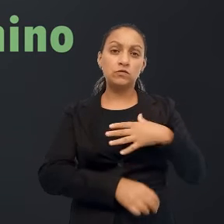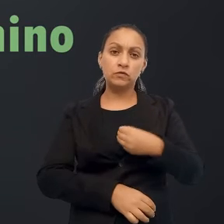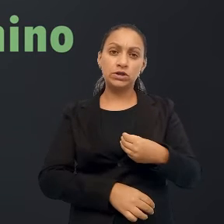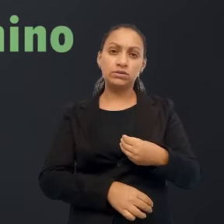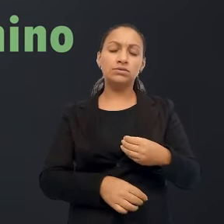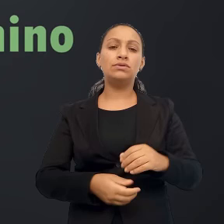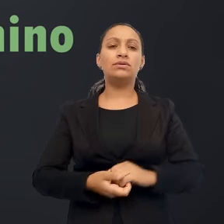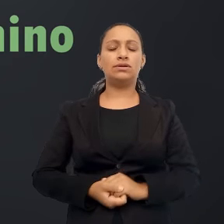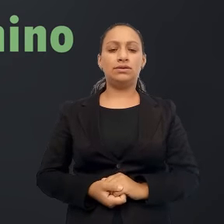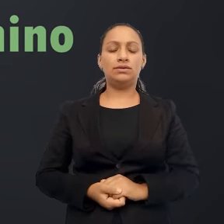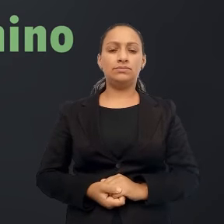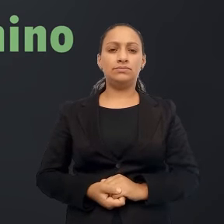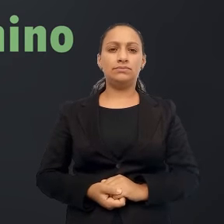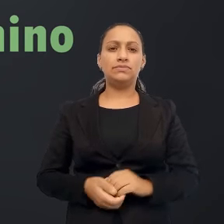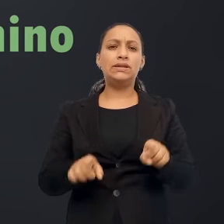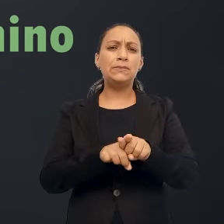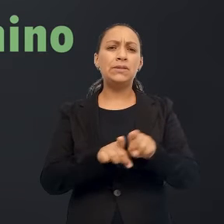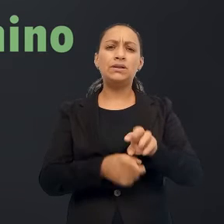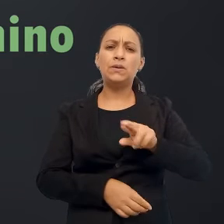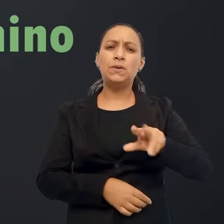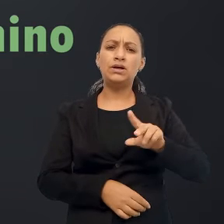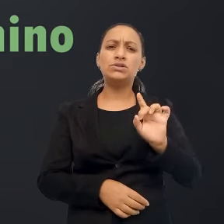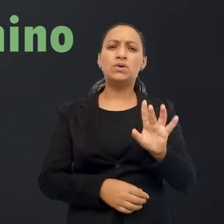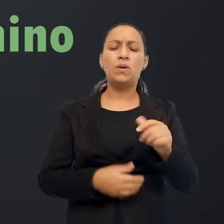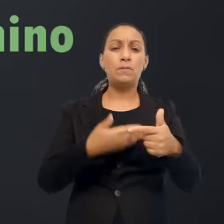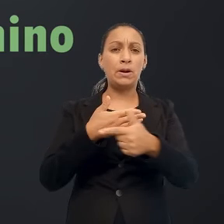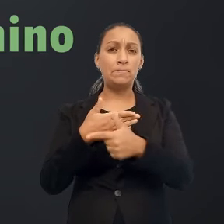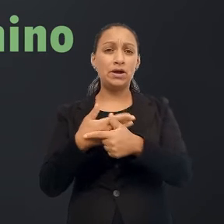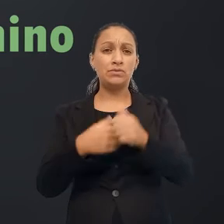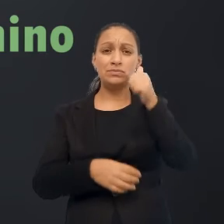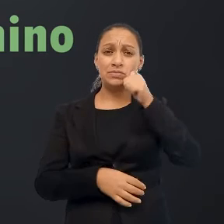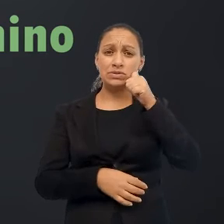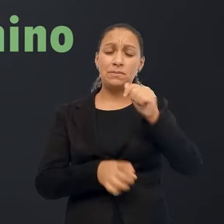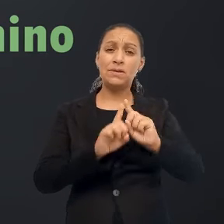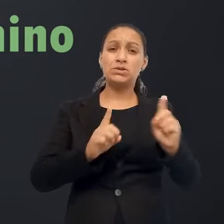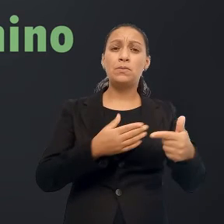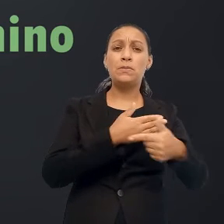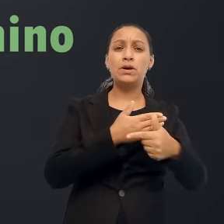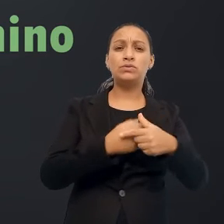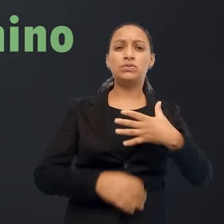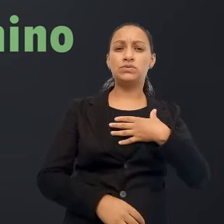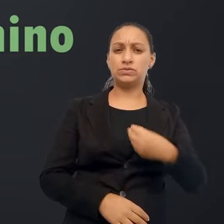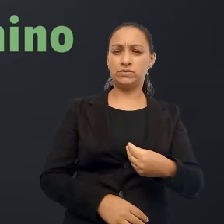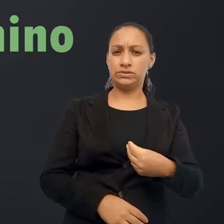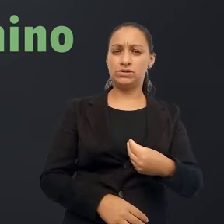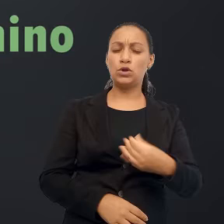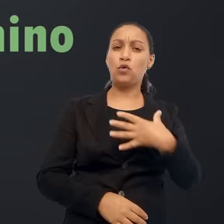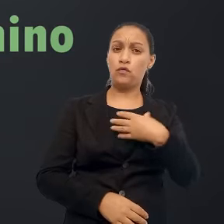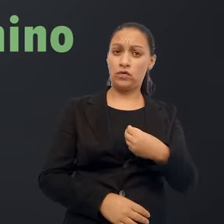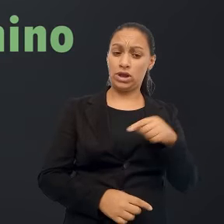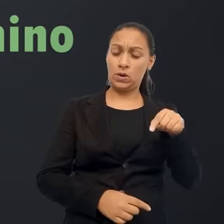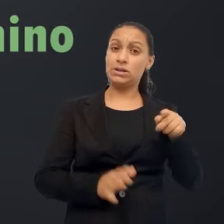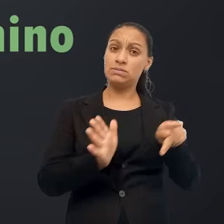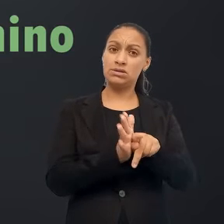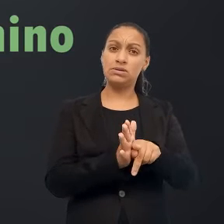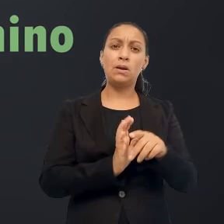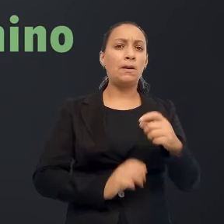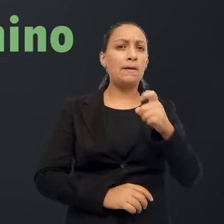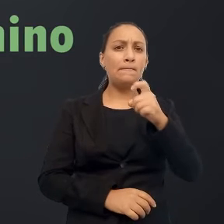relação à distribuição de papéis femininos, mas em relação ao papel dos filhos, né? Os filhos eram propriedade dos seus